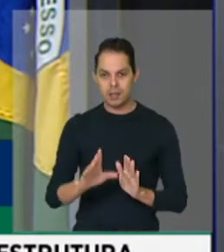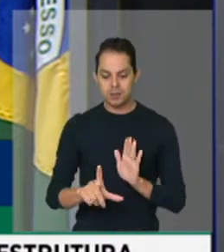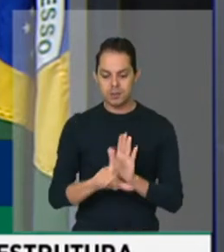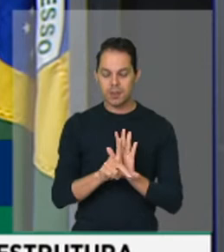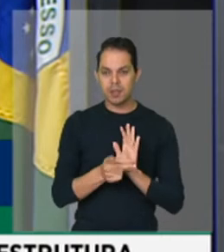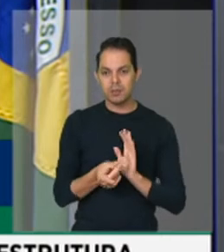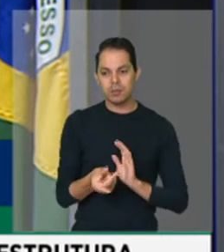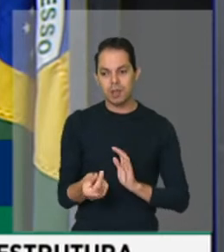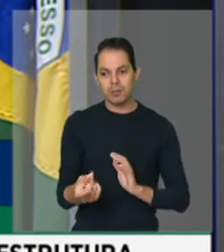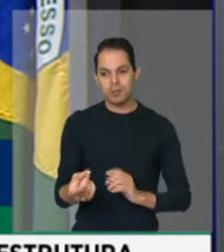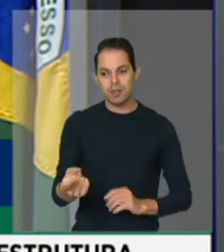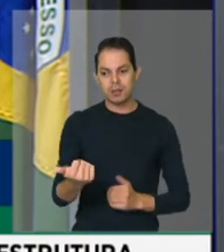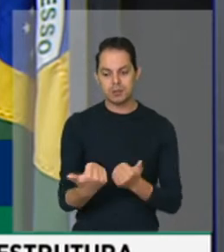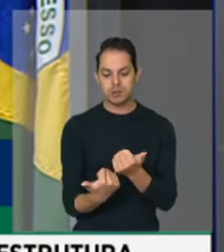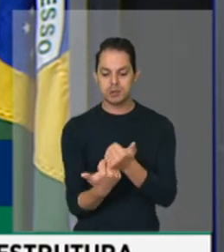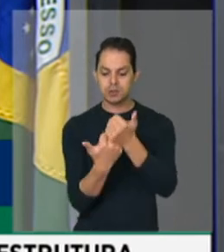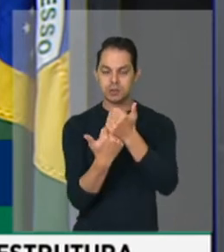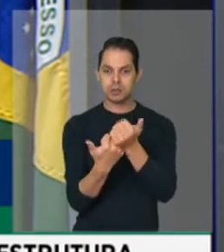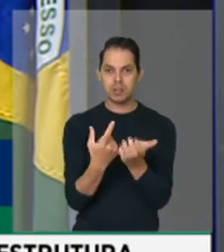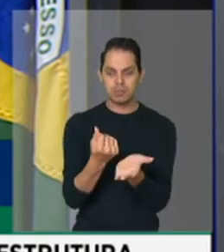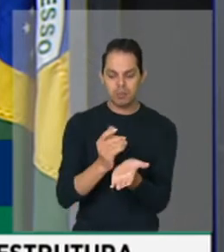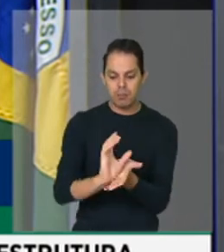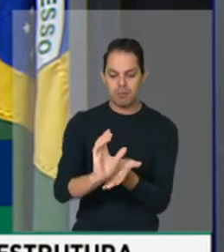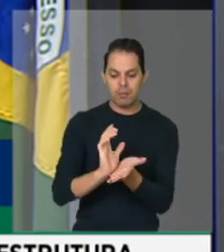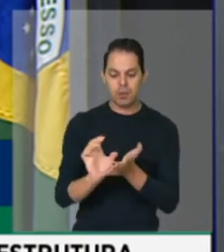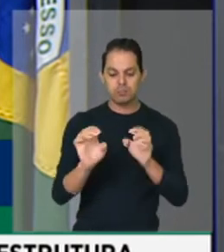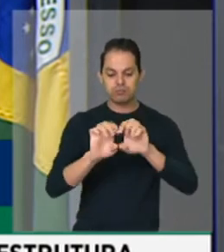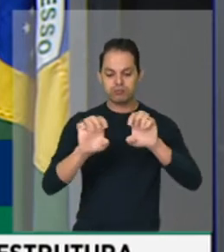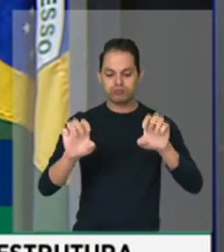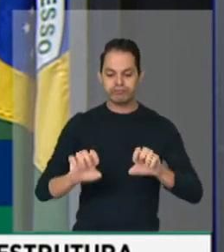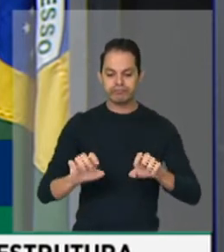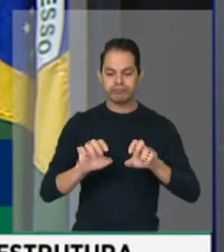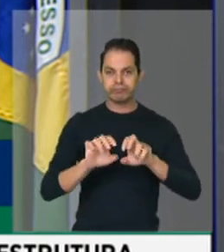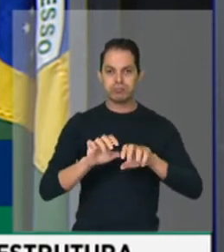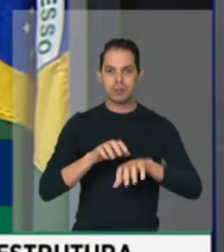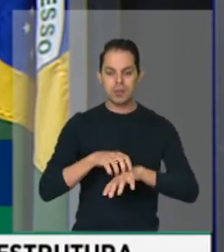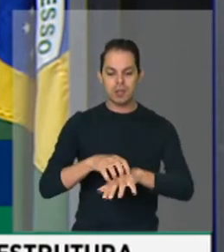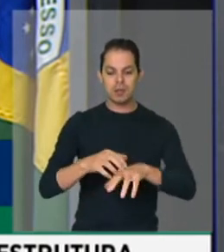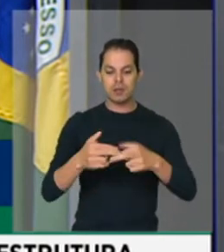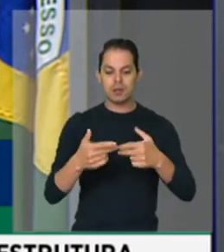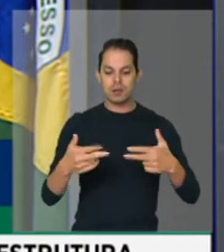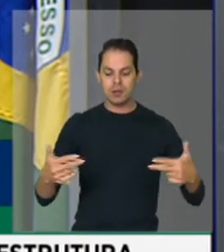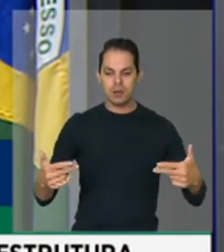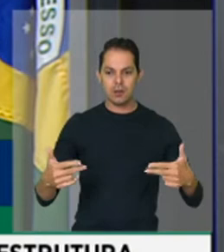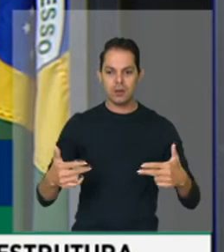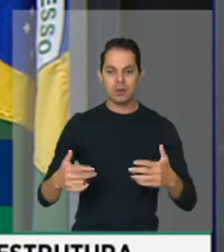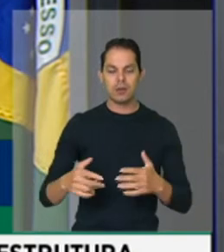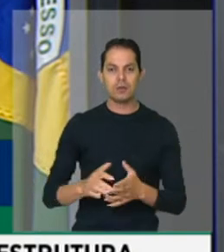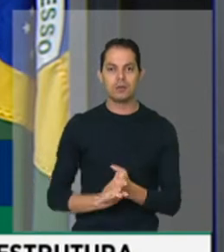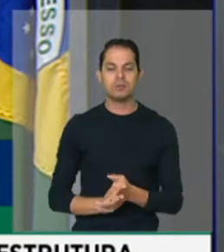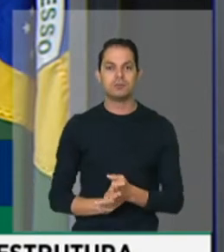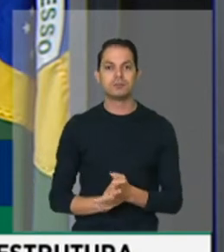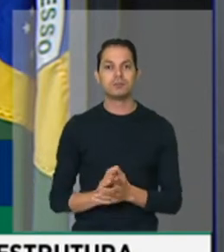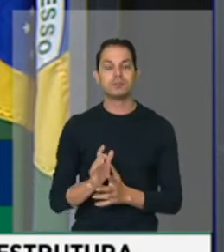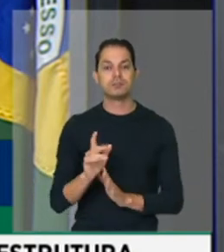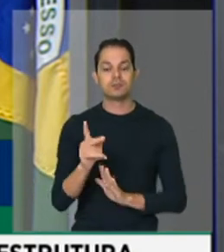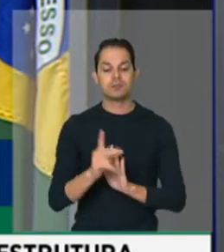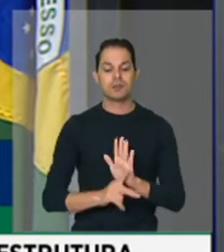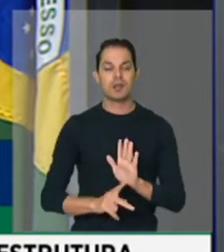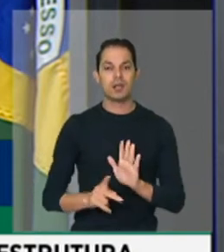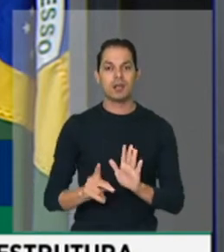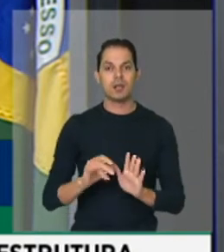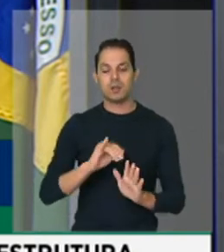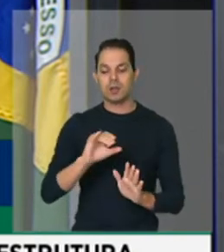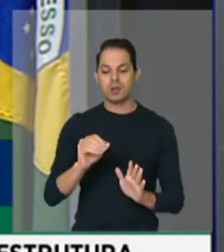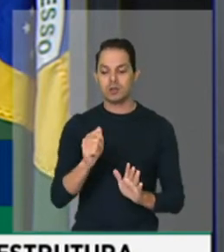de apoio aos investimentos em infraestrutura. Subscrevem o projeto de autoria do deputado João